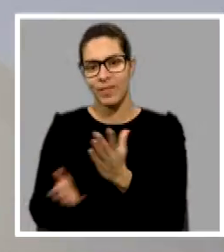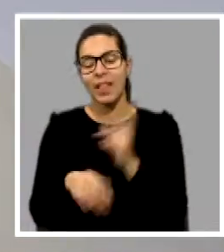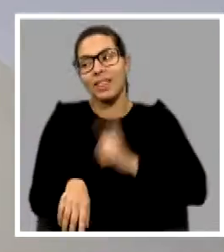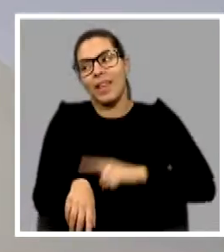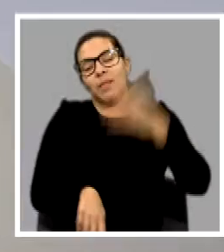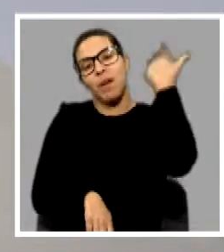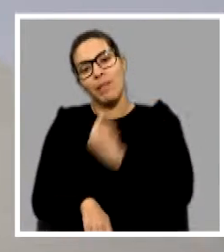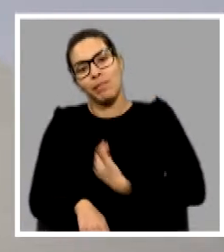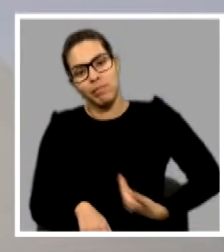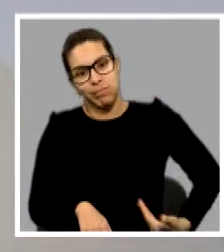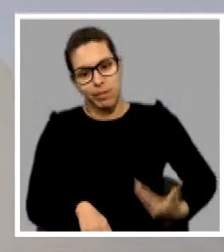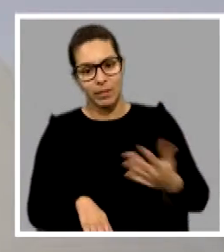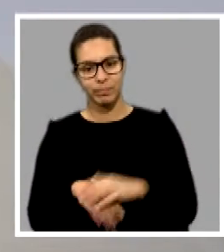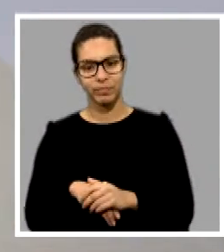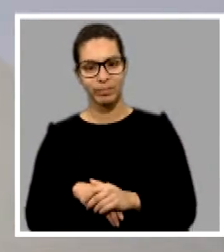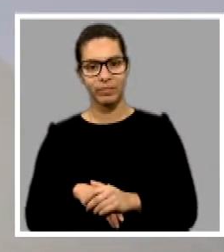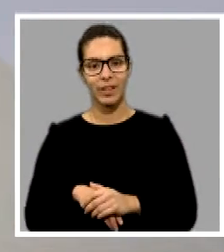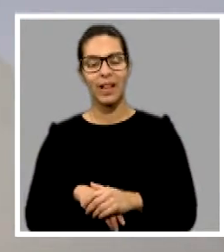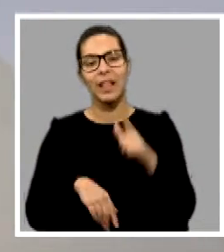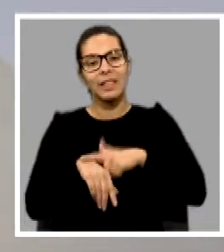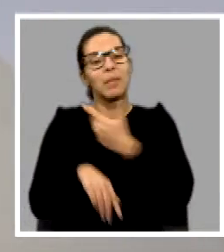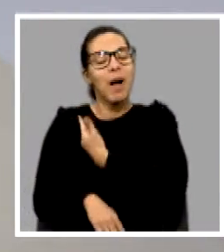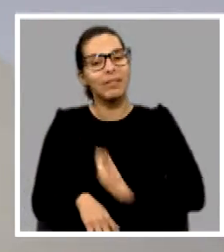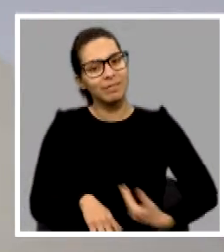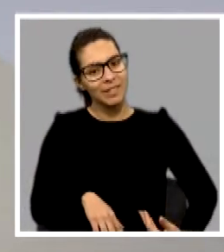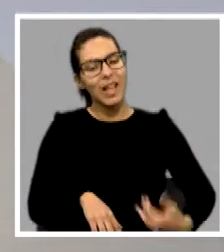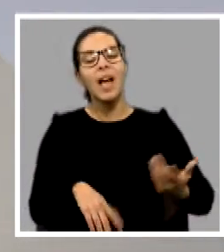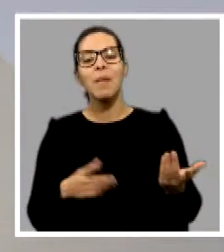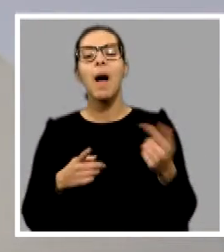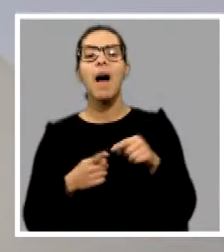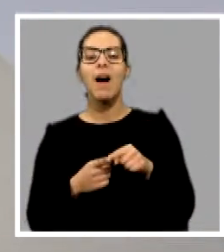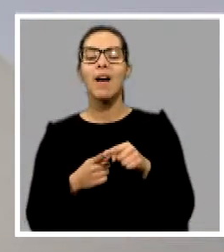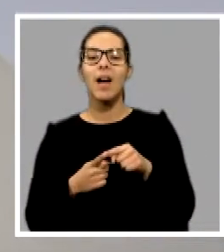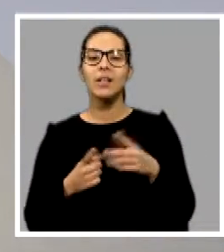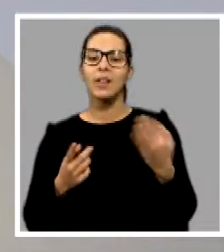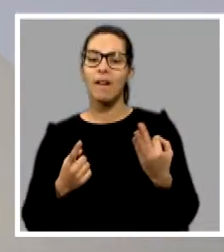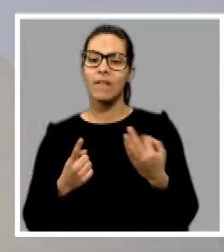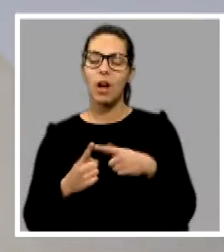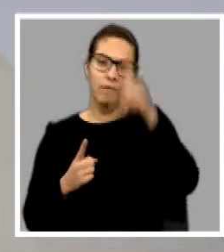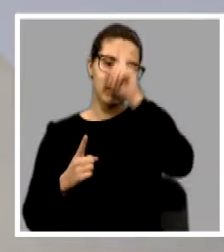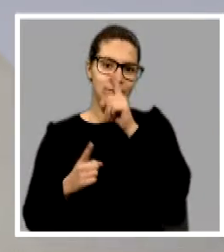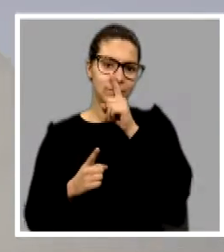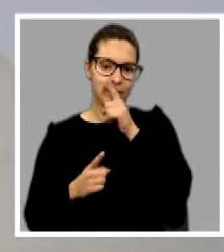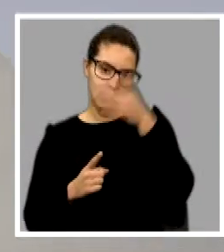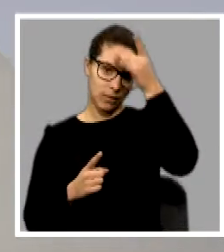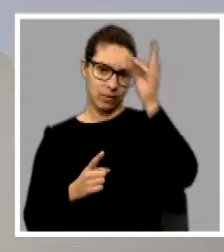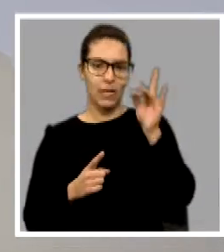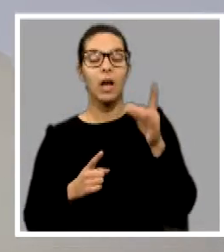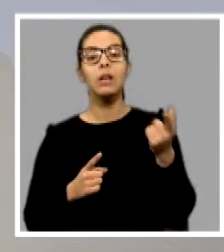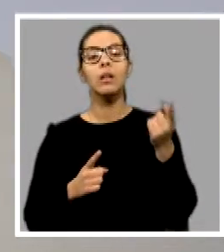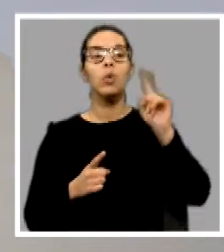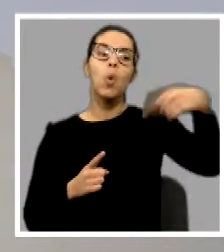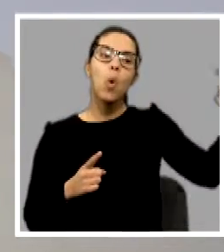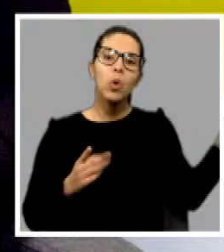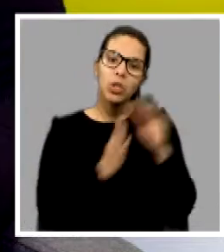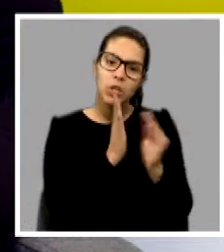estas coisas para gravar, claro, isto é da idade... da pedra lascada, mas de qualquer maneira foi uma recordação. E depois